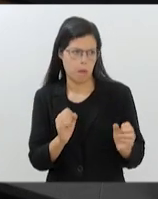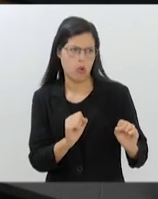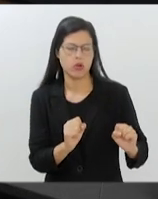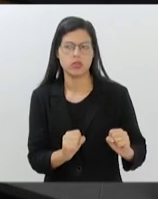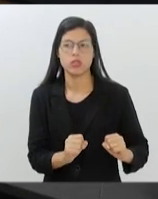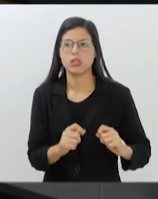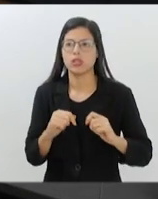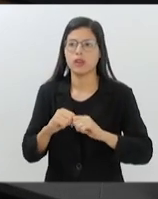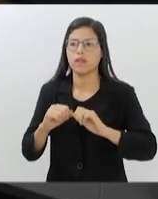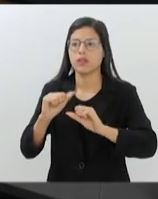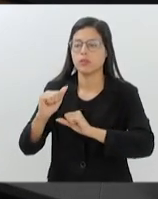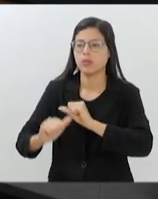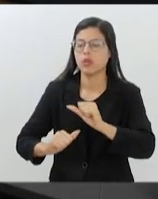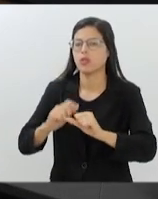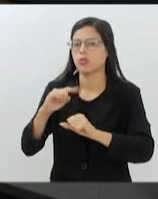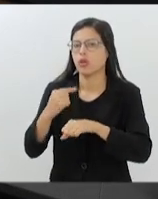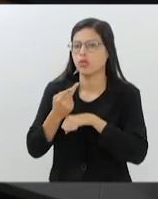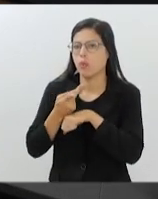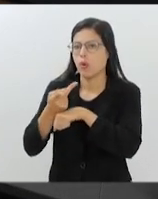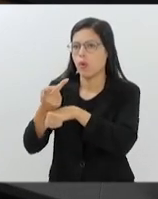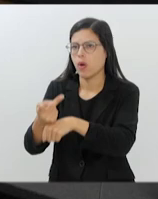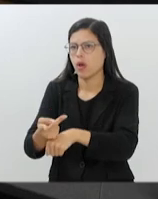MS AG